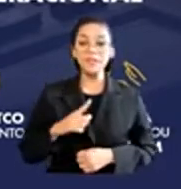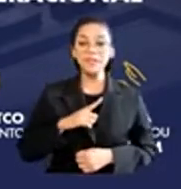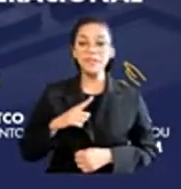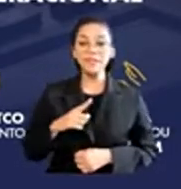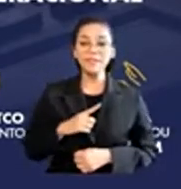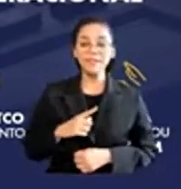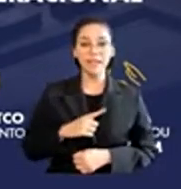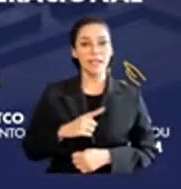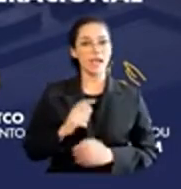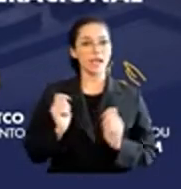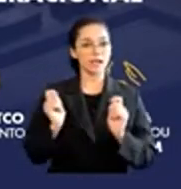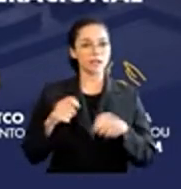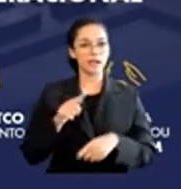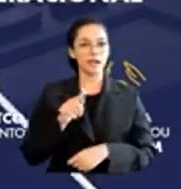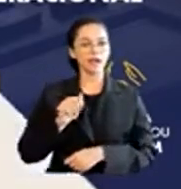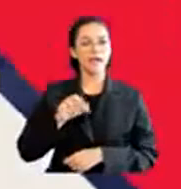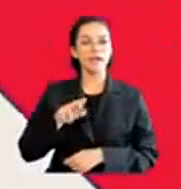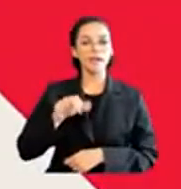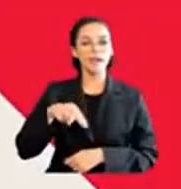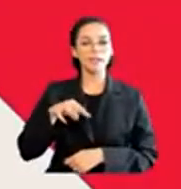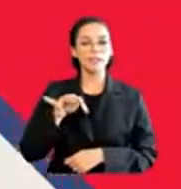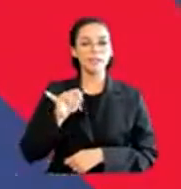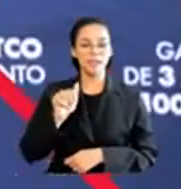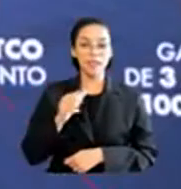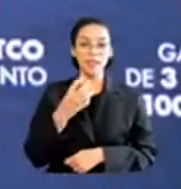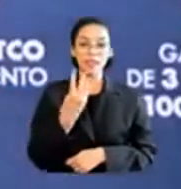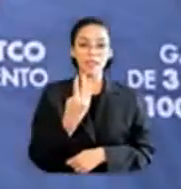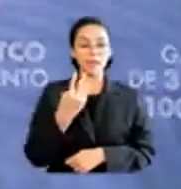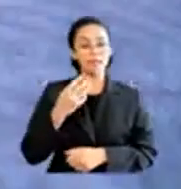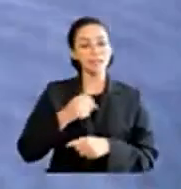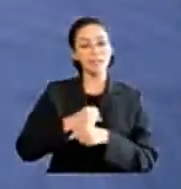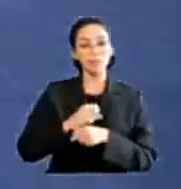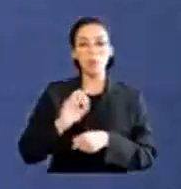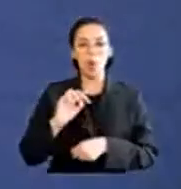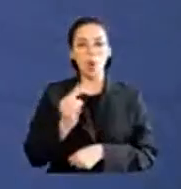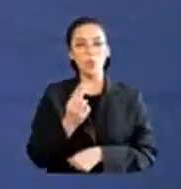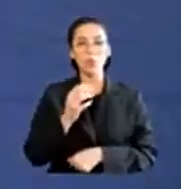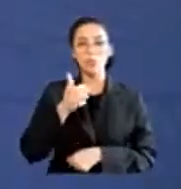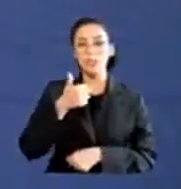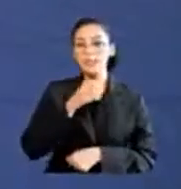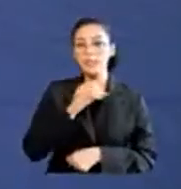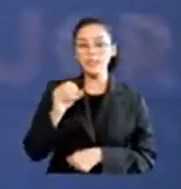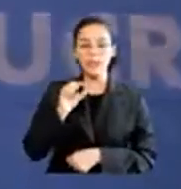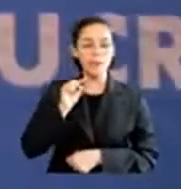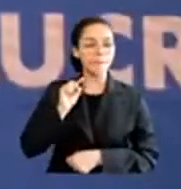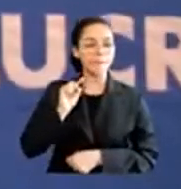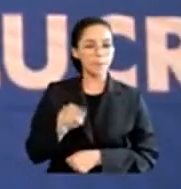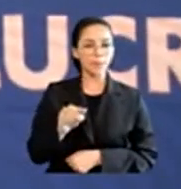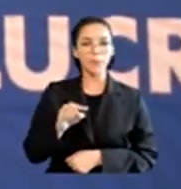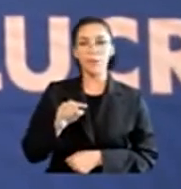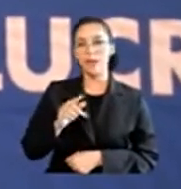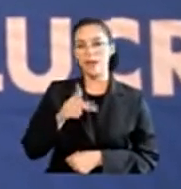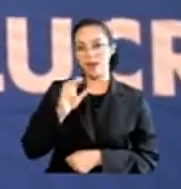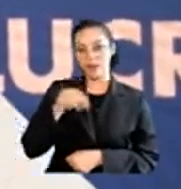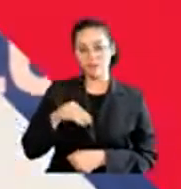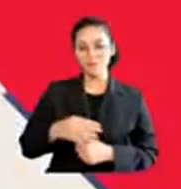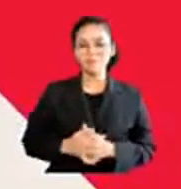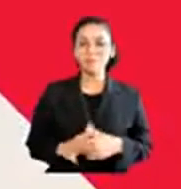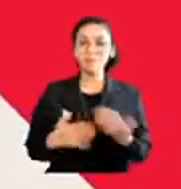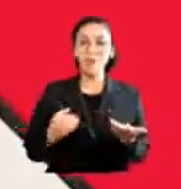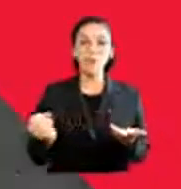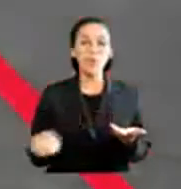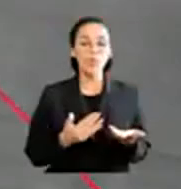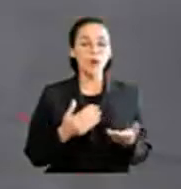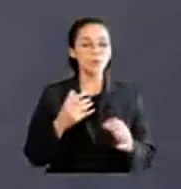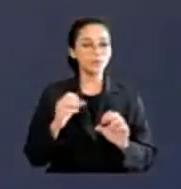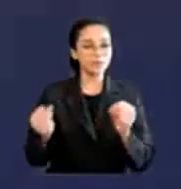3 anos ou 100 mil quilômetros. O novo Fiat Scudo, tanto na versão térmica quanto na versão elétrica, chega a